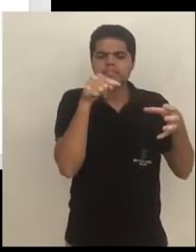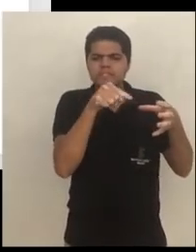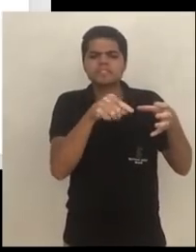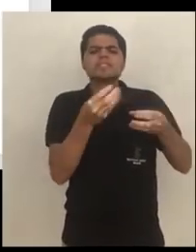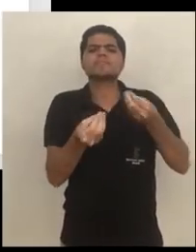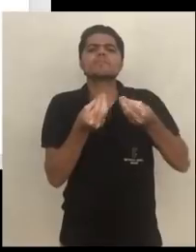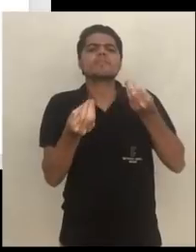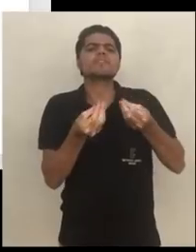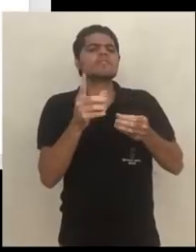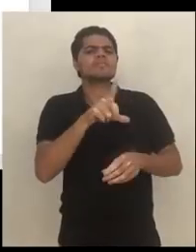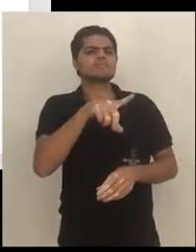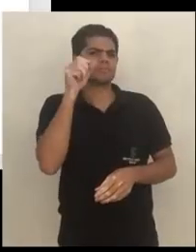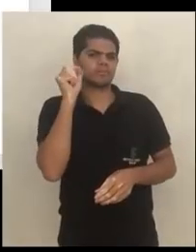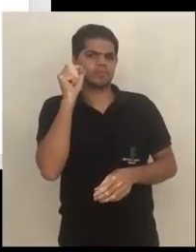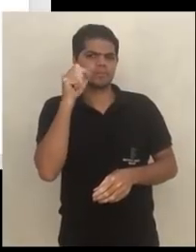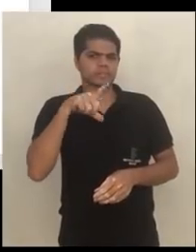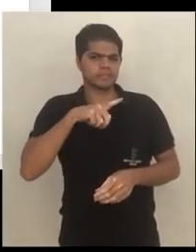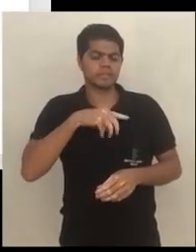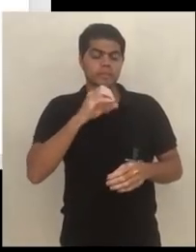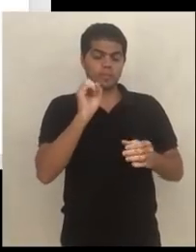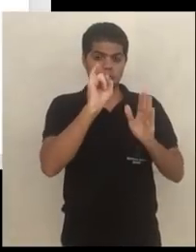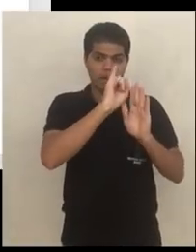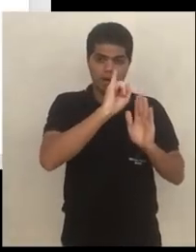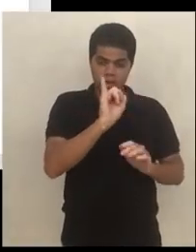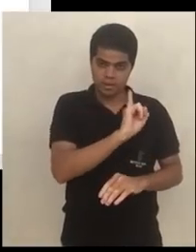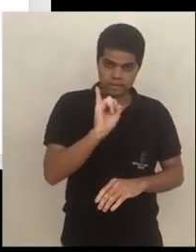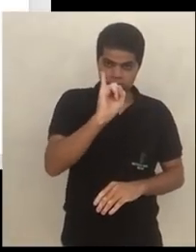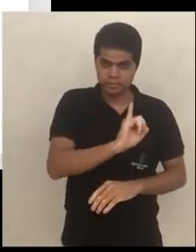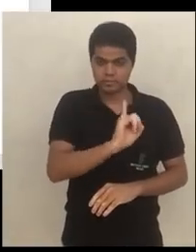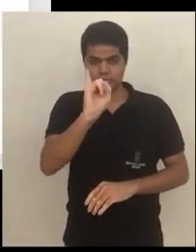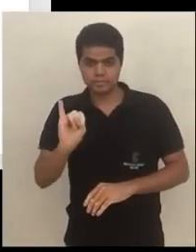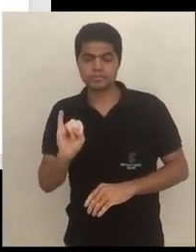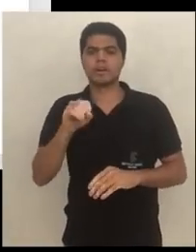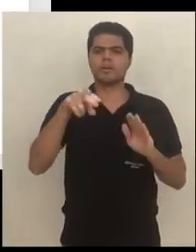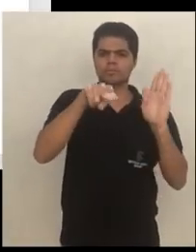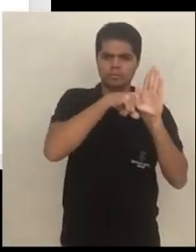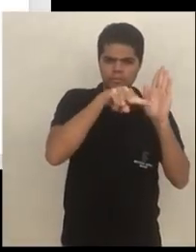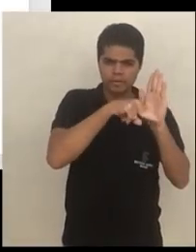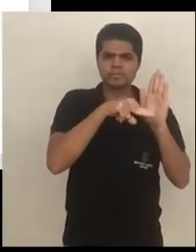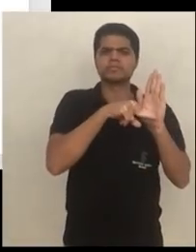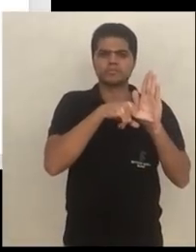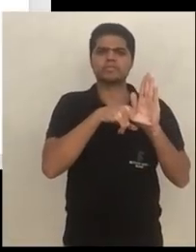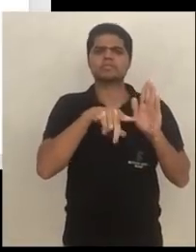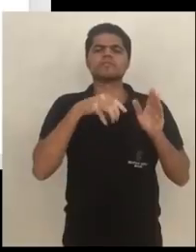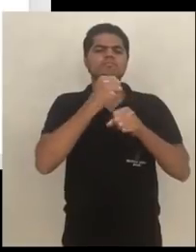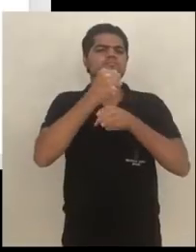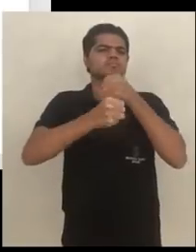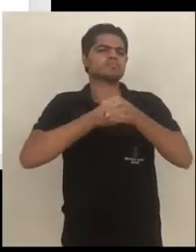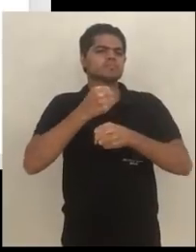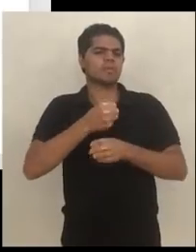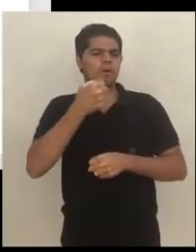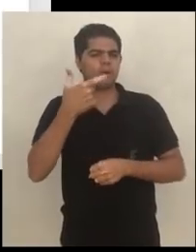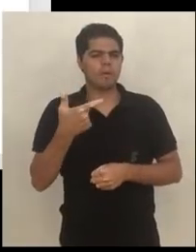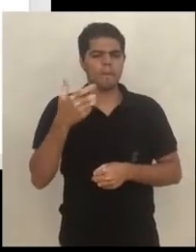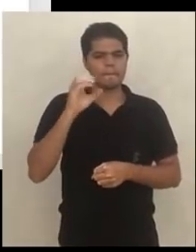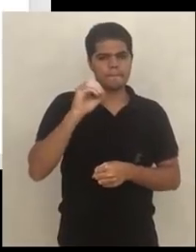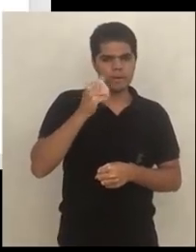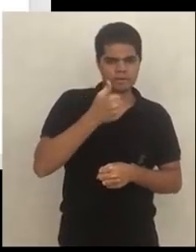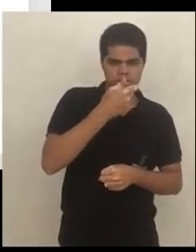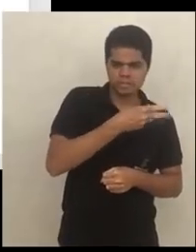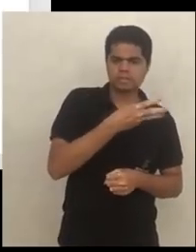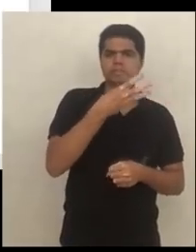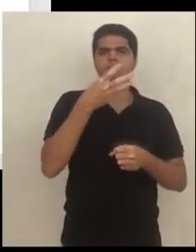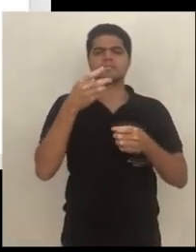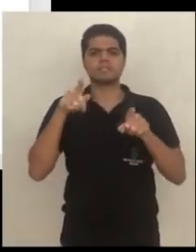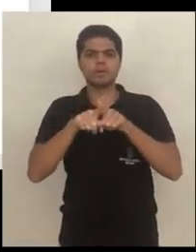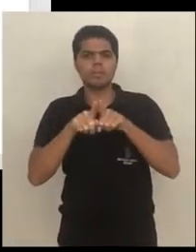uma instrução normativa do Ministério da Agricultura, número 13, ela que é de 28 de maio de 2015, e ela tem a